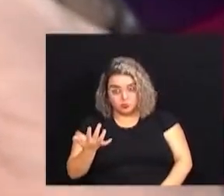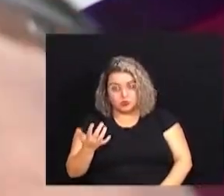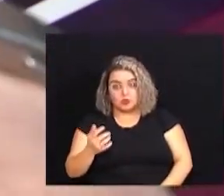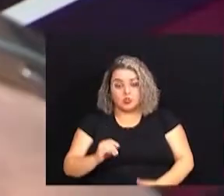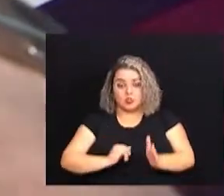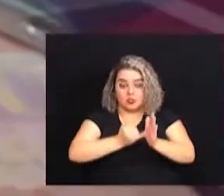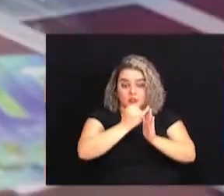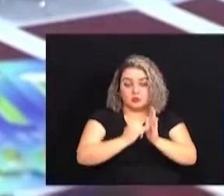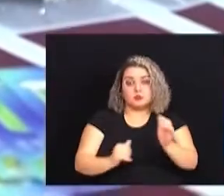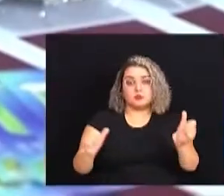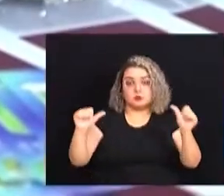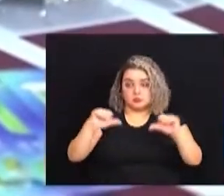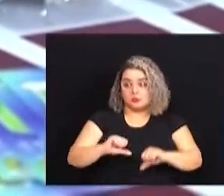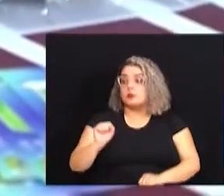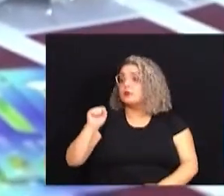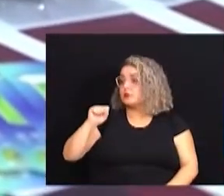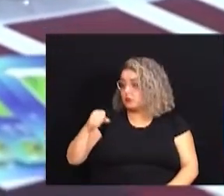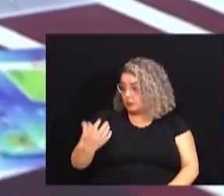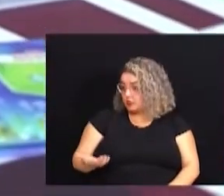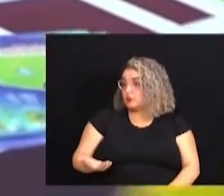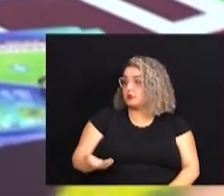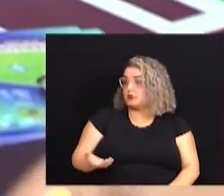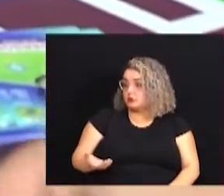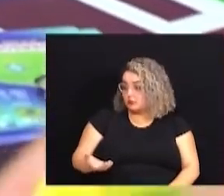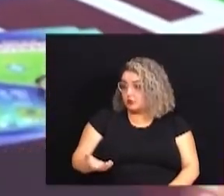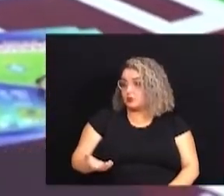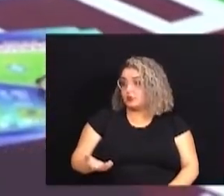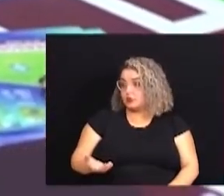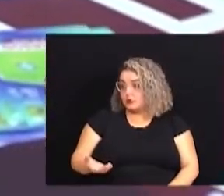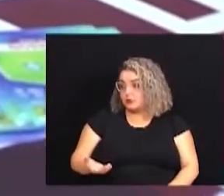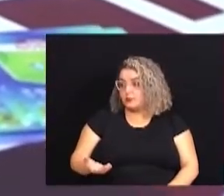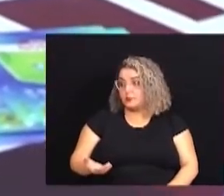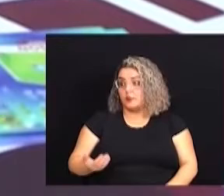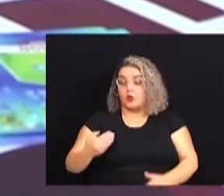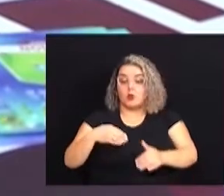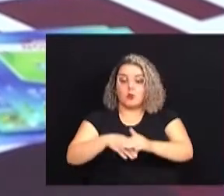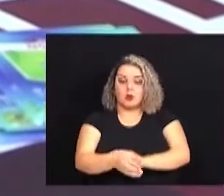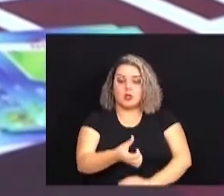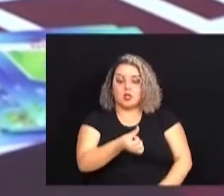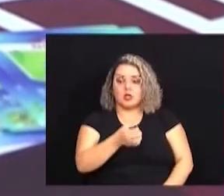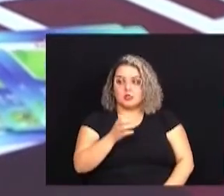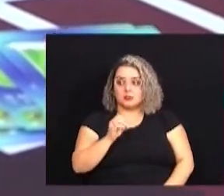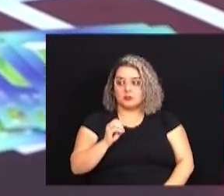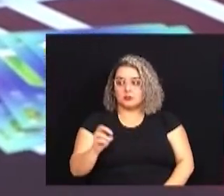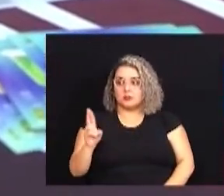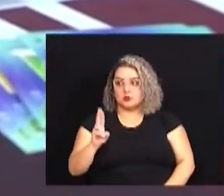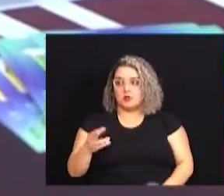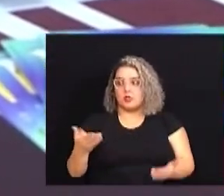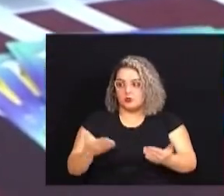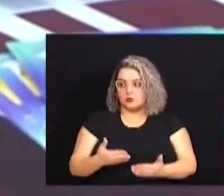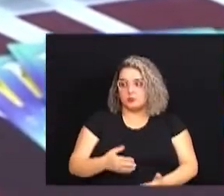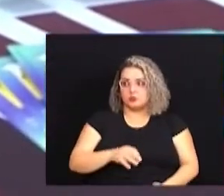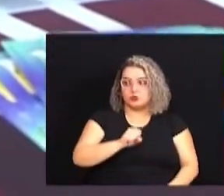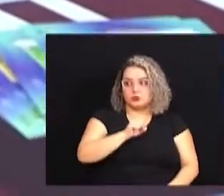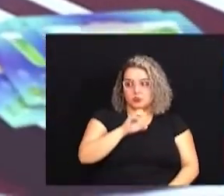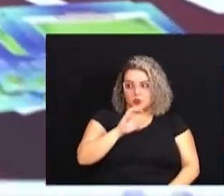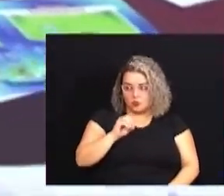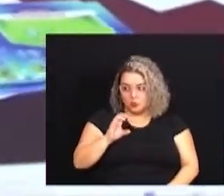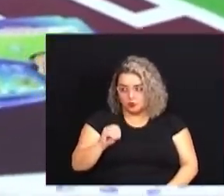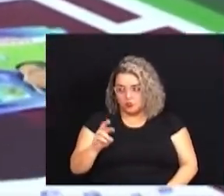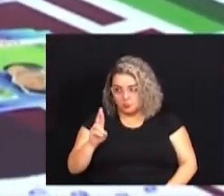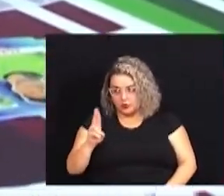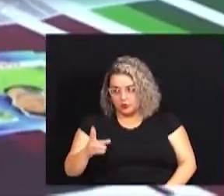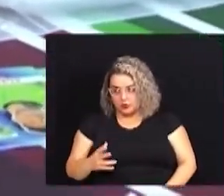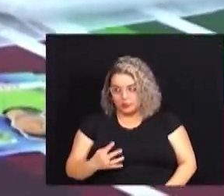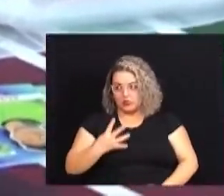pode também a inflação piorar. Sim, eu guardar R$600 hoje e ter